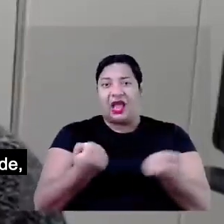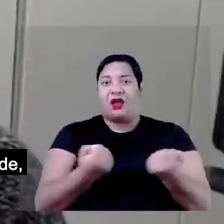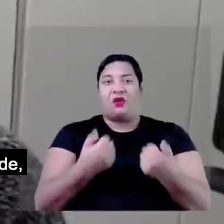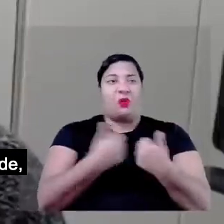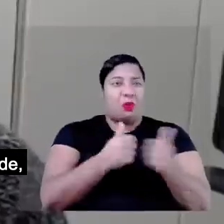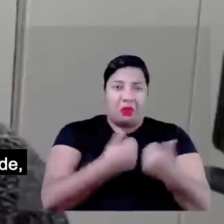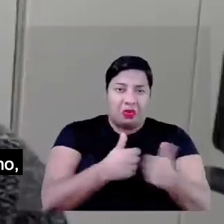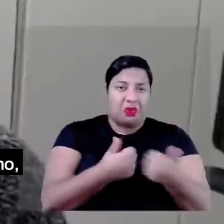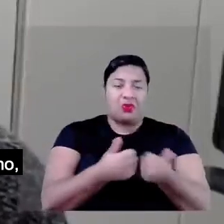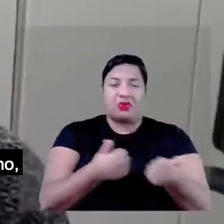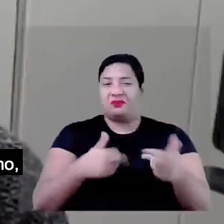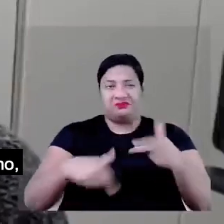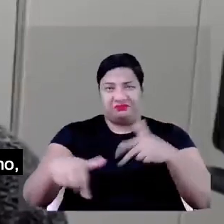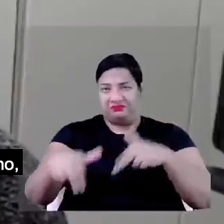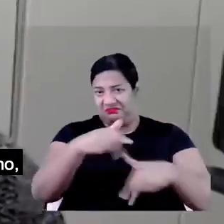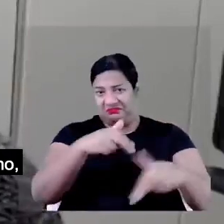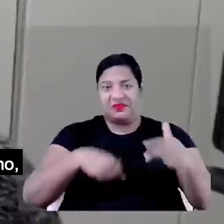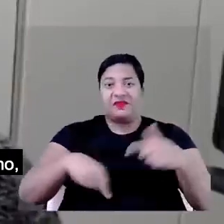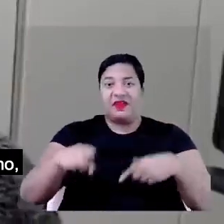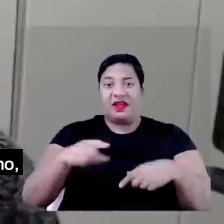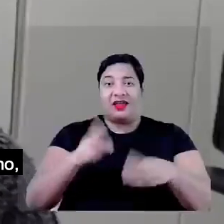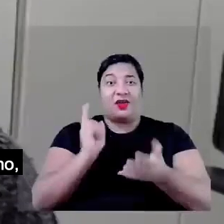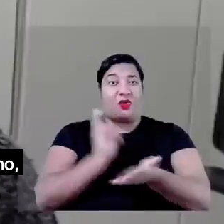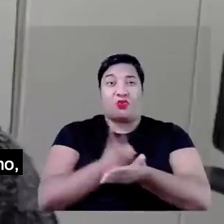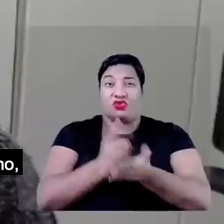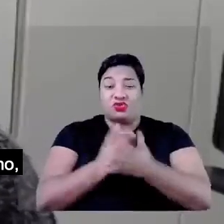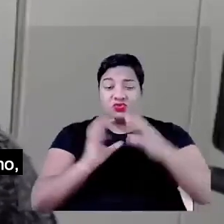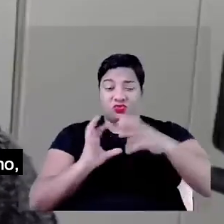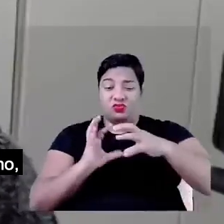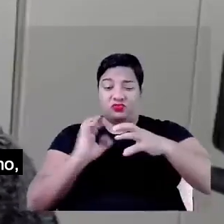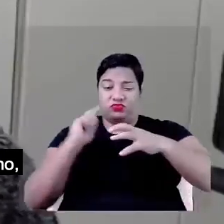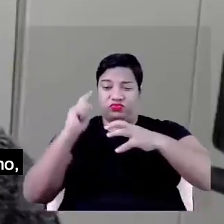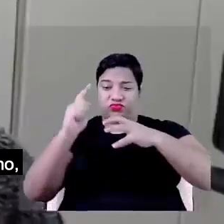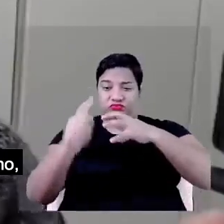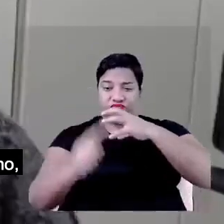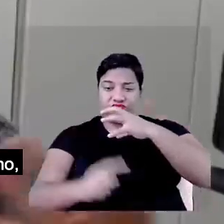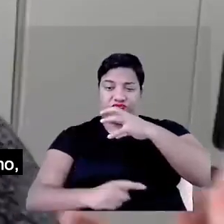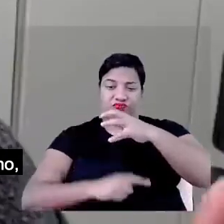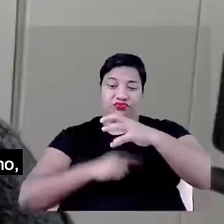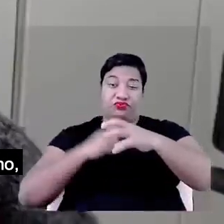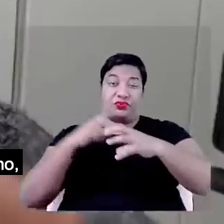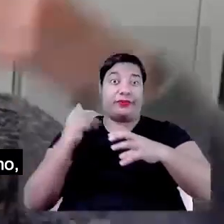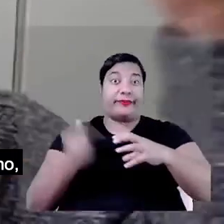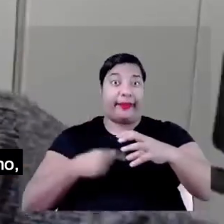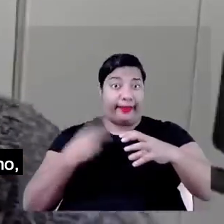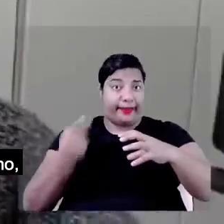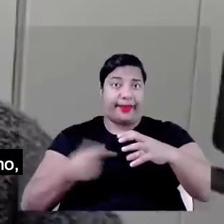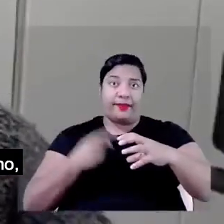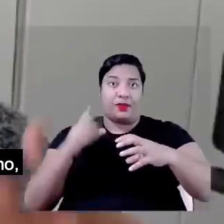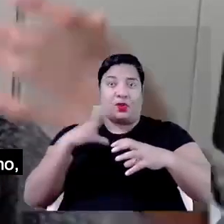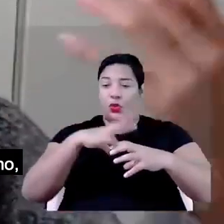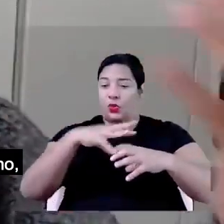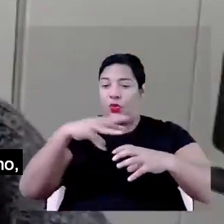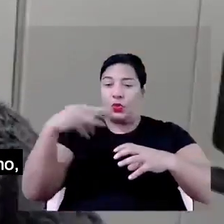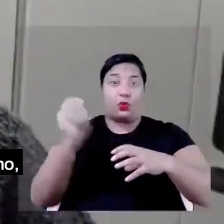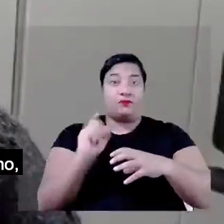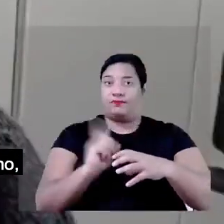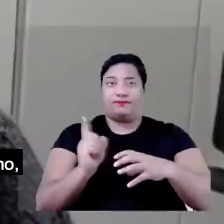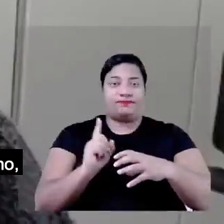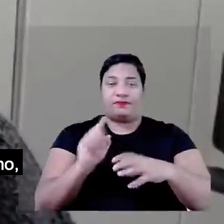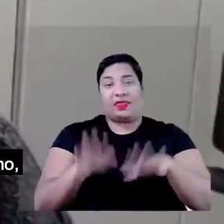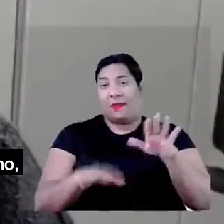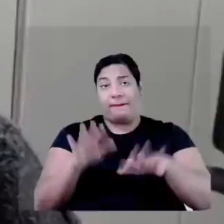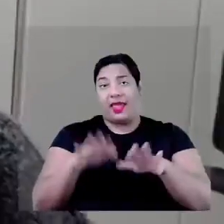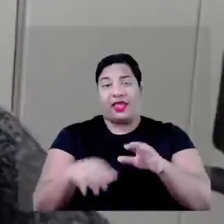nossa mobilidade, eles permanecem na atmosfera por longos períodos, dependendo do tipo de gás, né? Tem dióxido